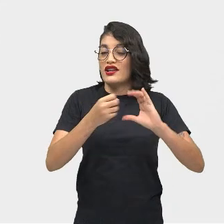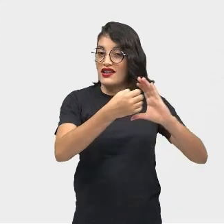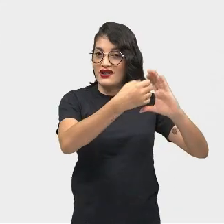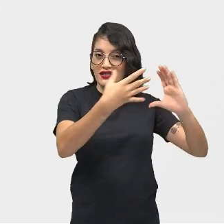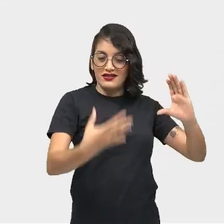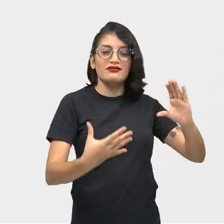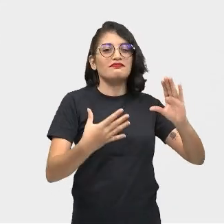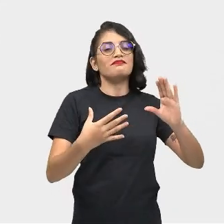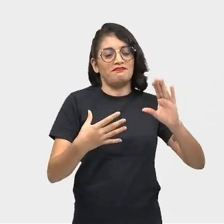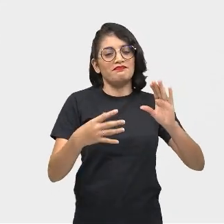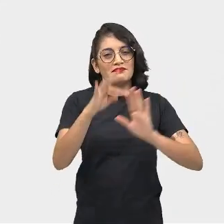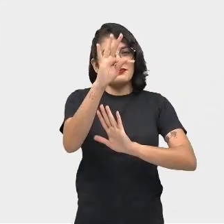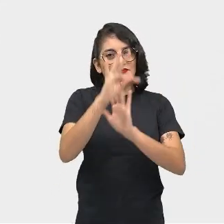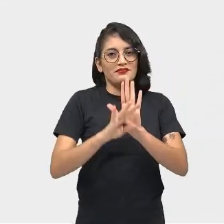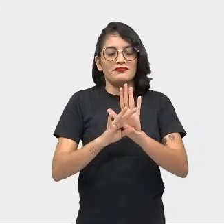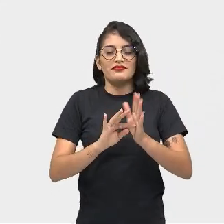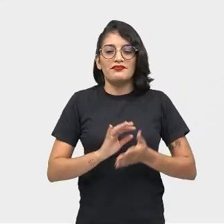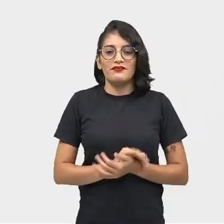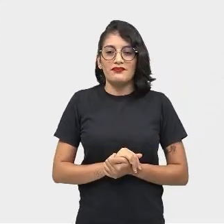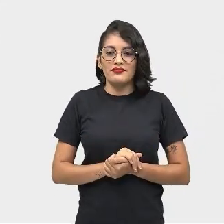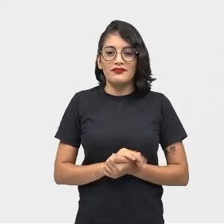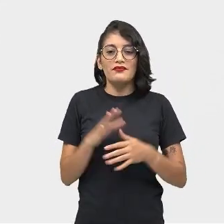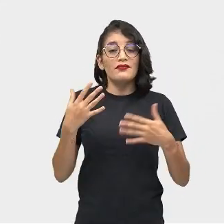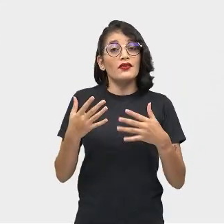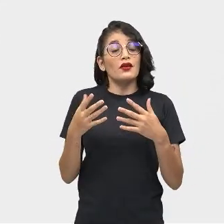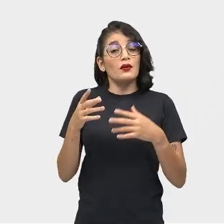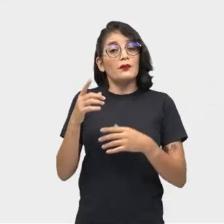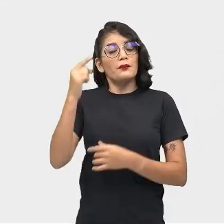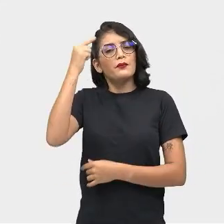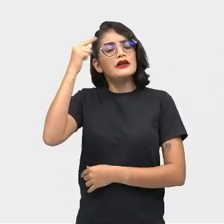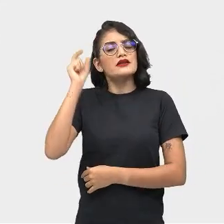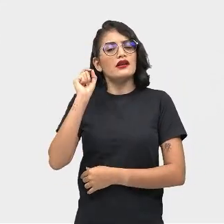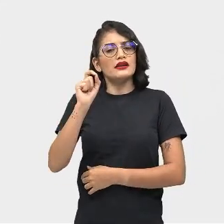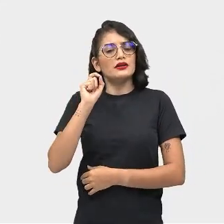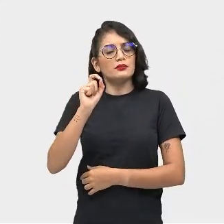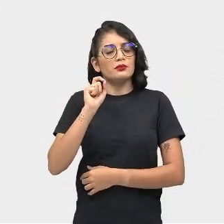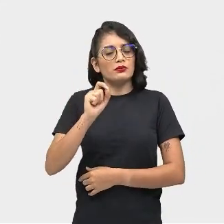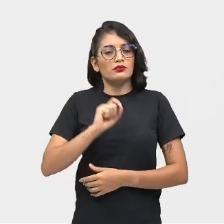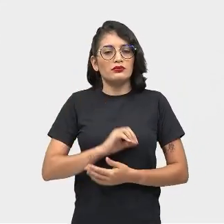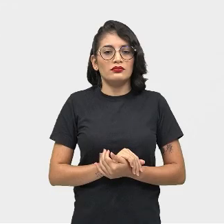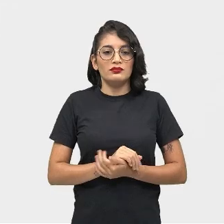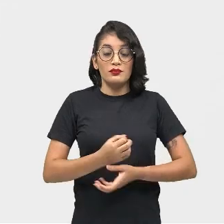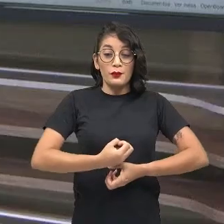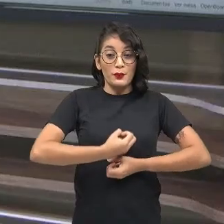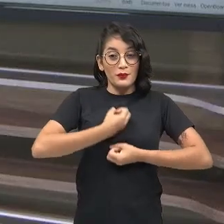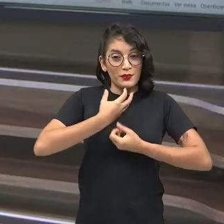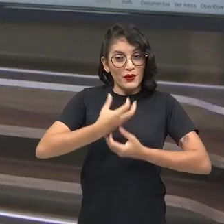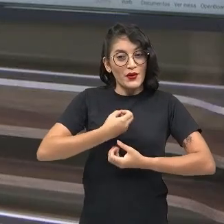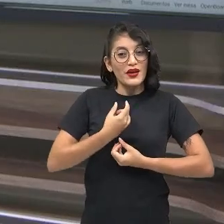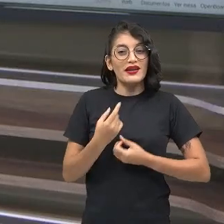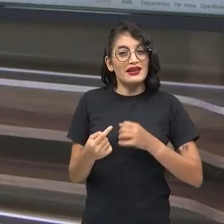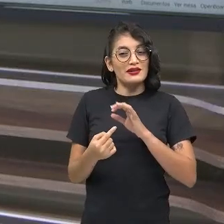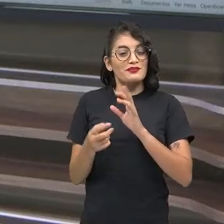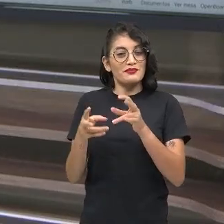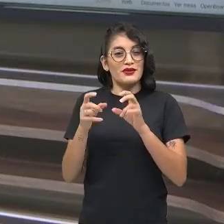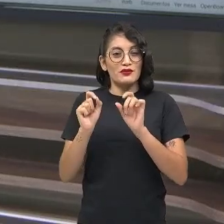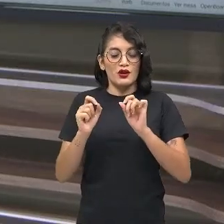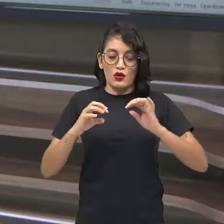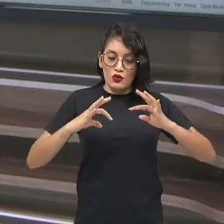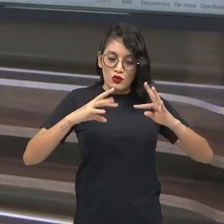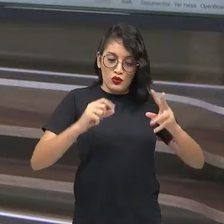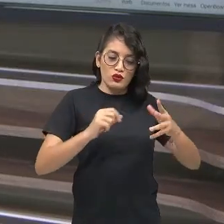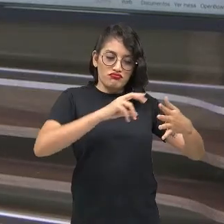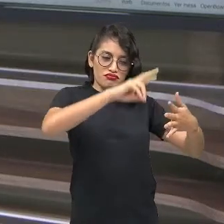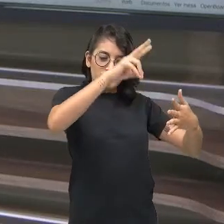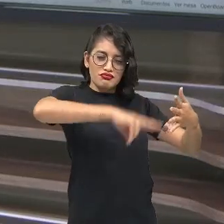características do texto, tá, queridos? Então, quando nós pensarmos aqui no poema, nós observarmos todo o